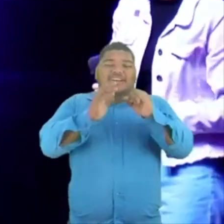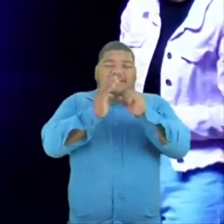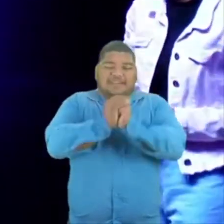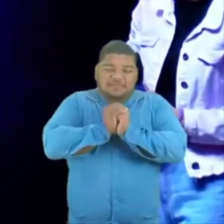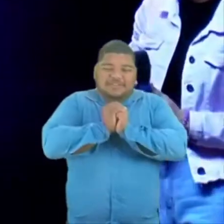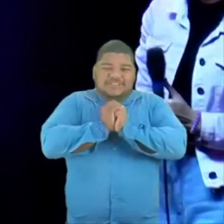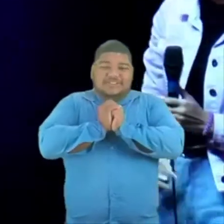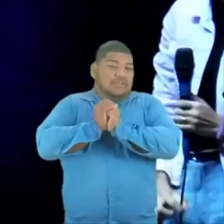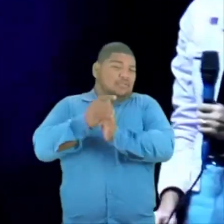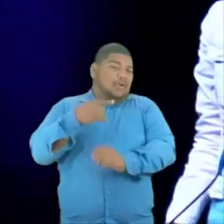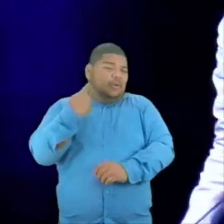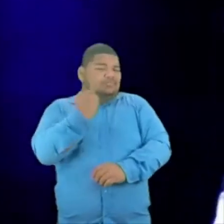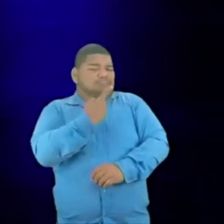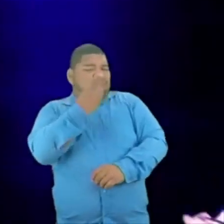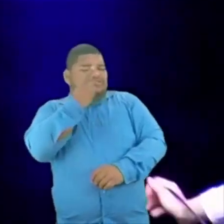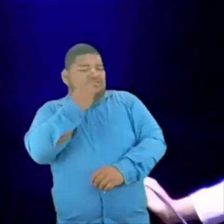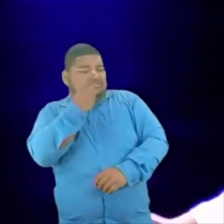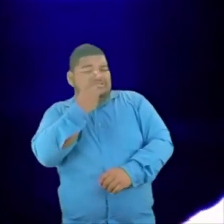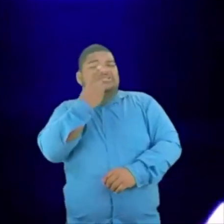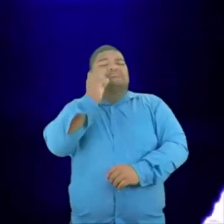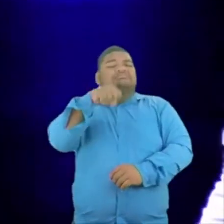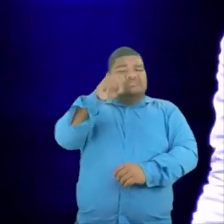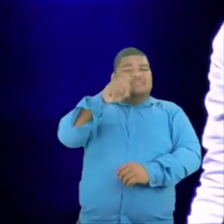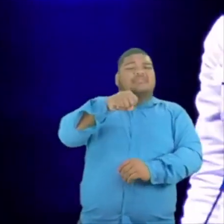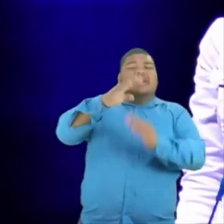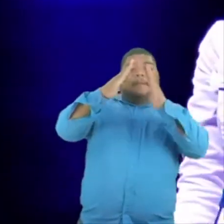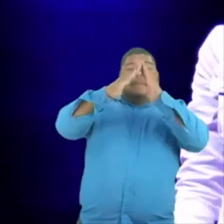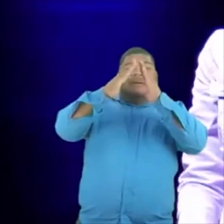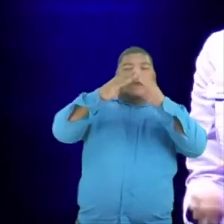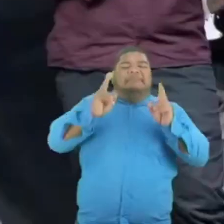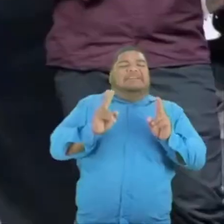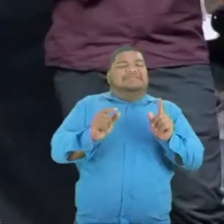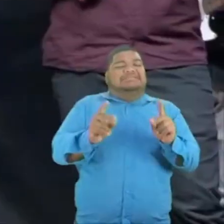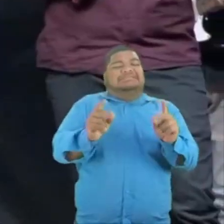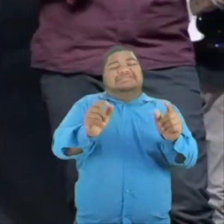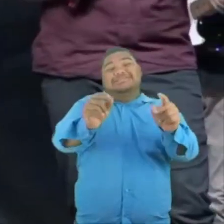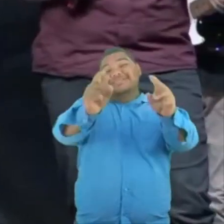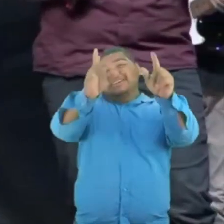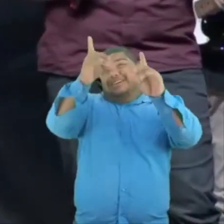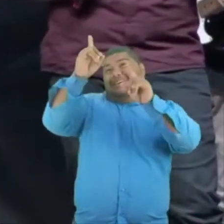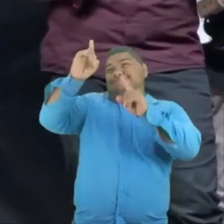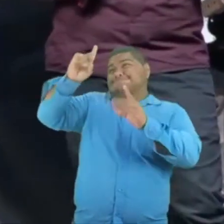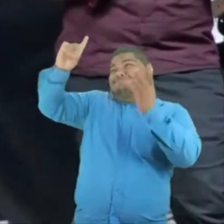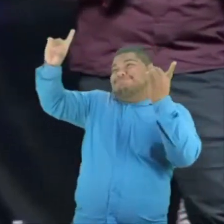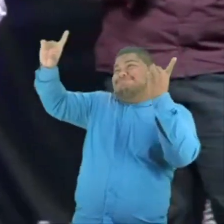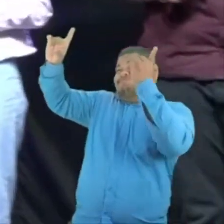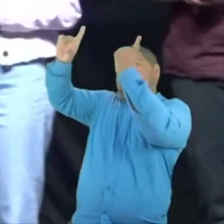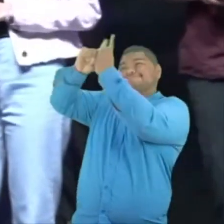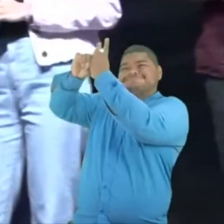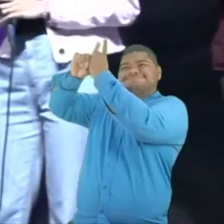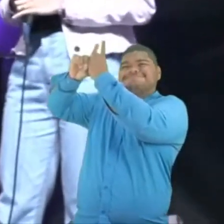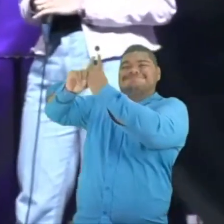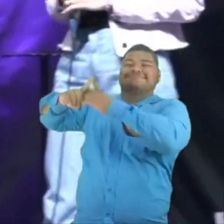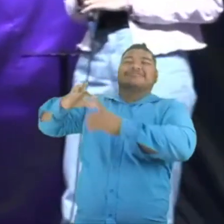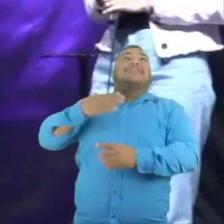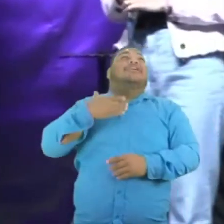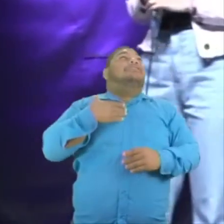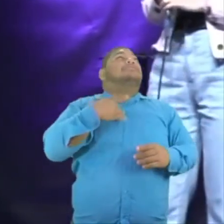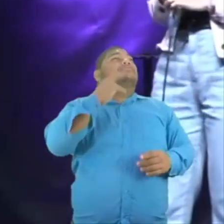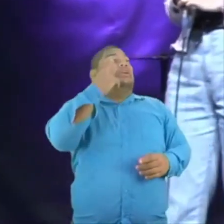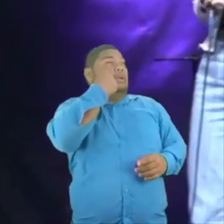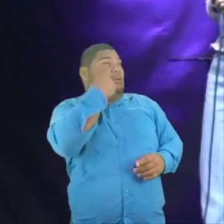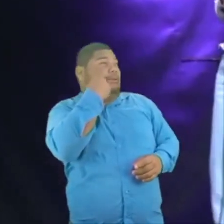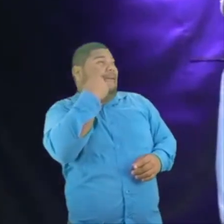Amém. Nós um dia vamos sim morar para toda a eternidade ao lado de Cristo Jesus, e eu não vejo a grande hora em que o